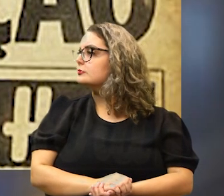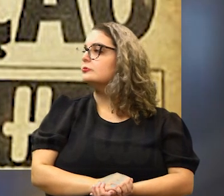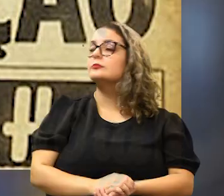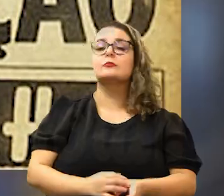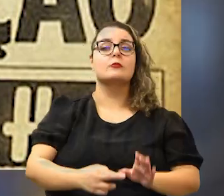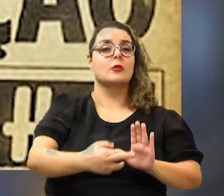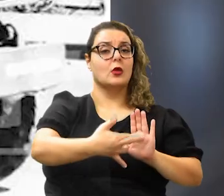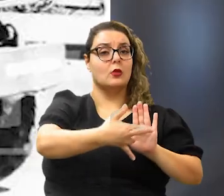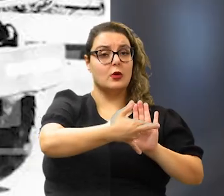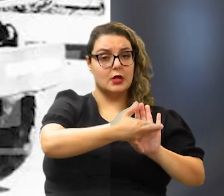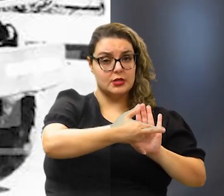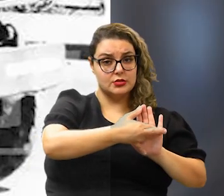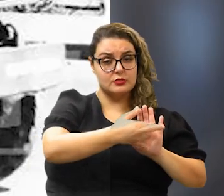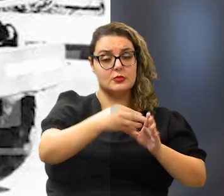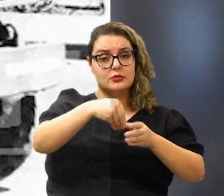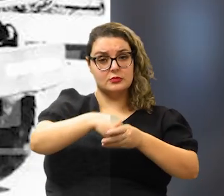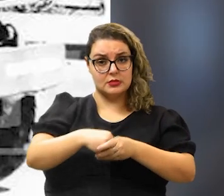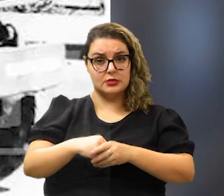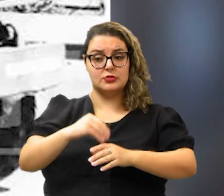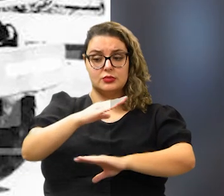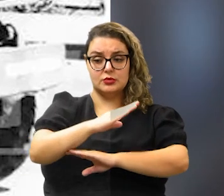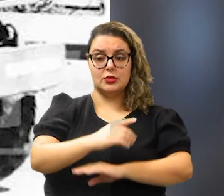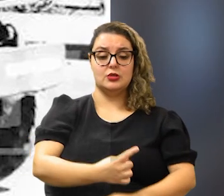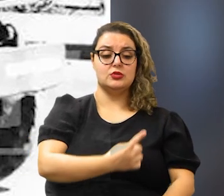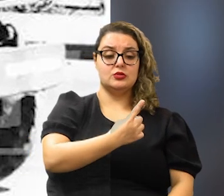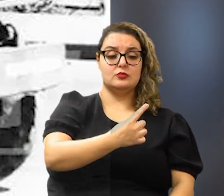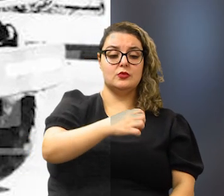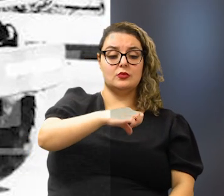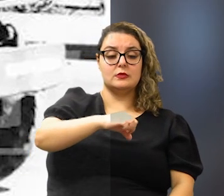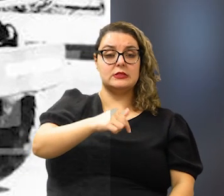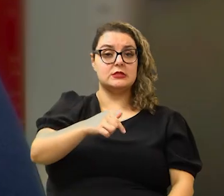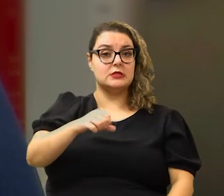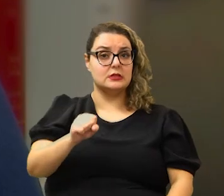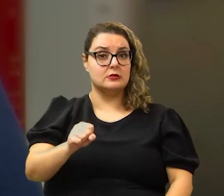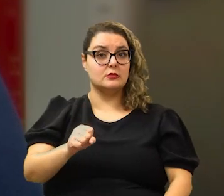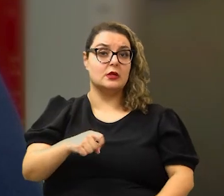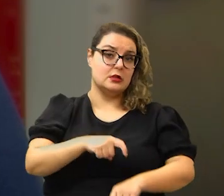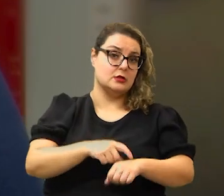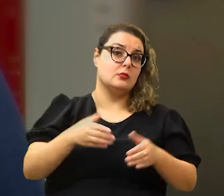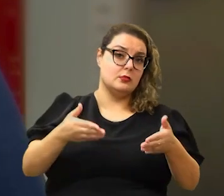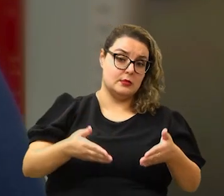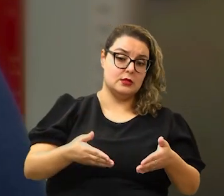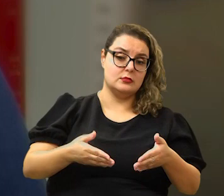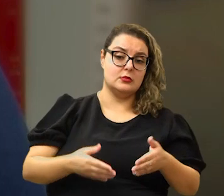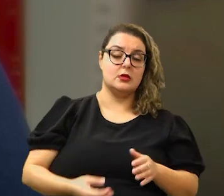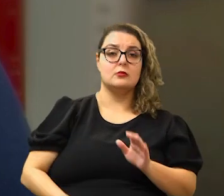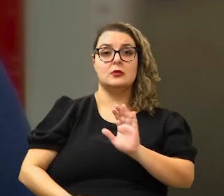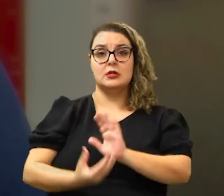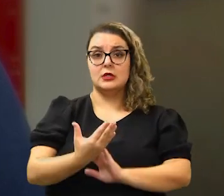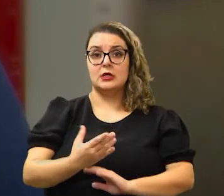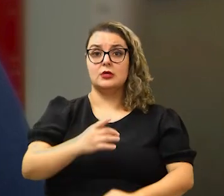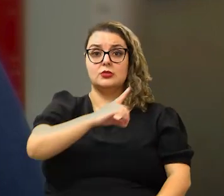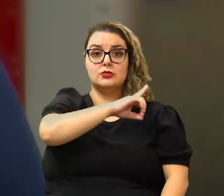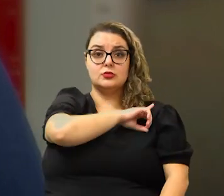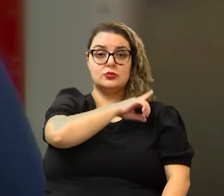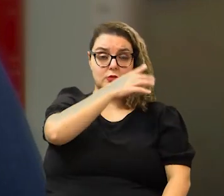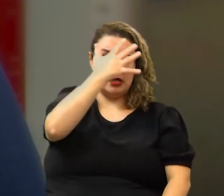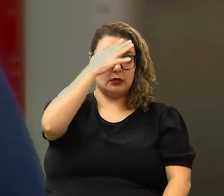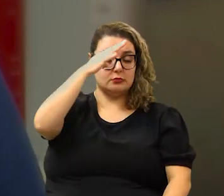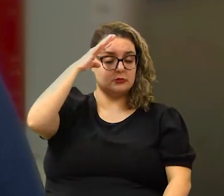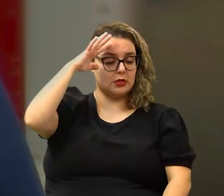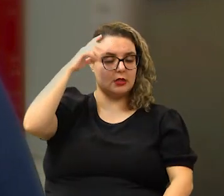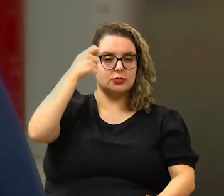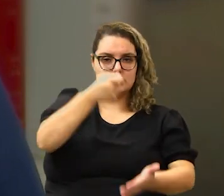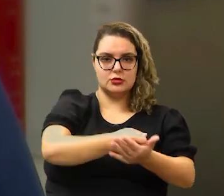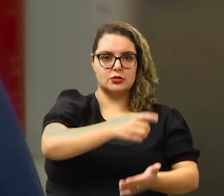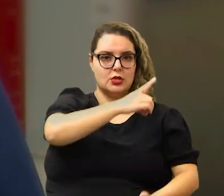militar. E com essa nova onda democrática, houve essa preocupação em criar um regimento que